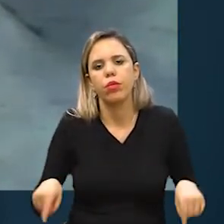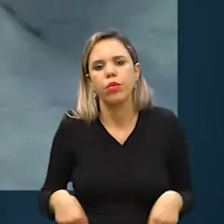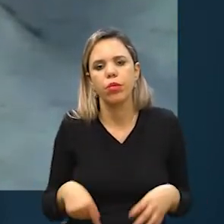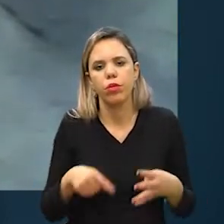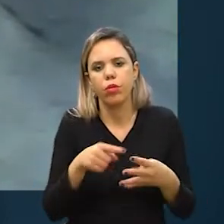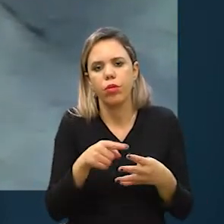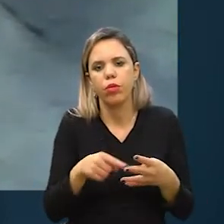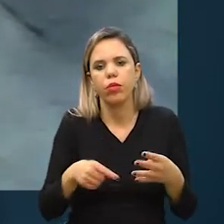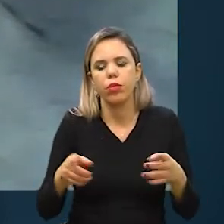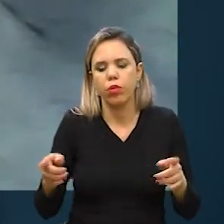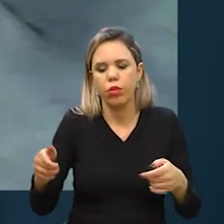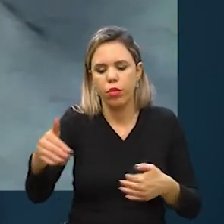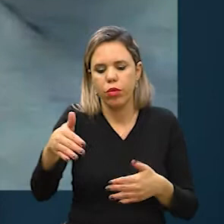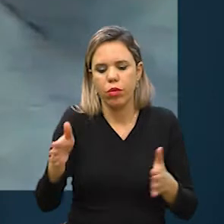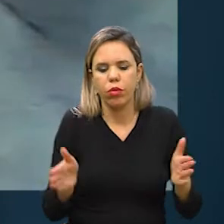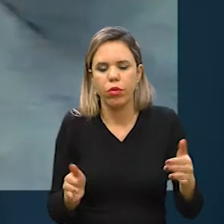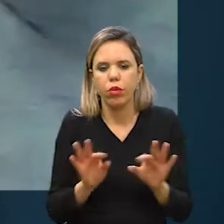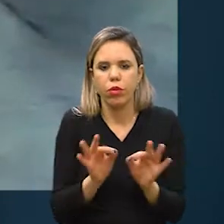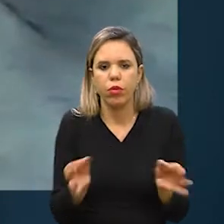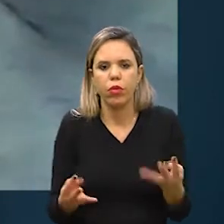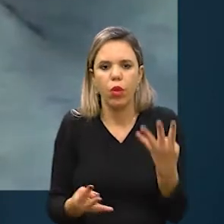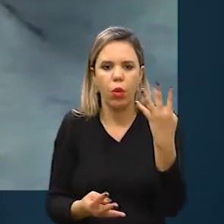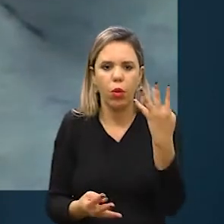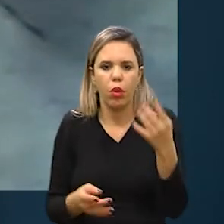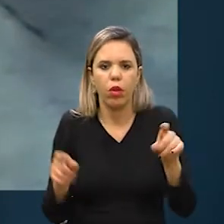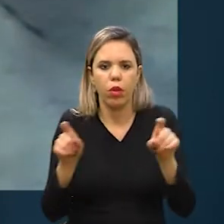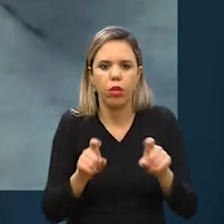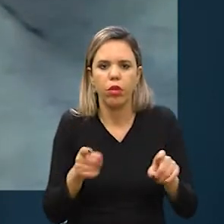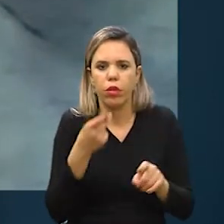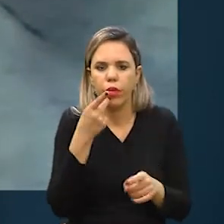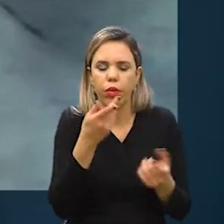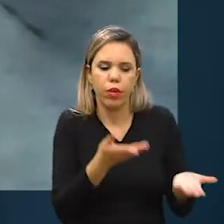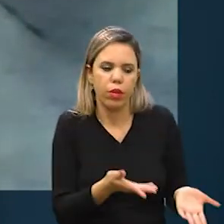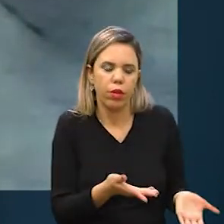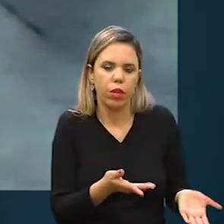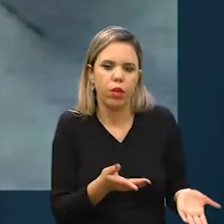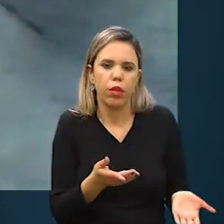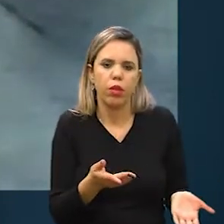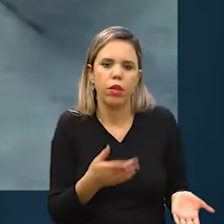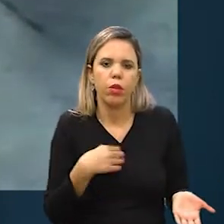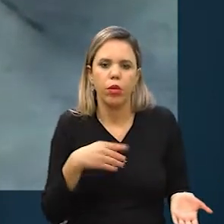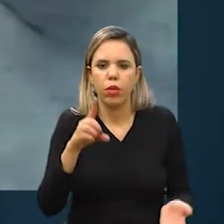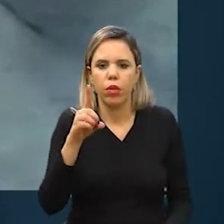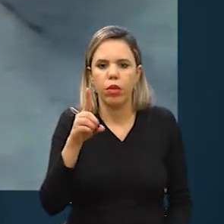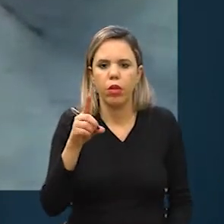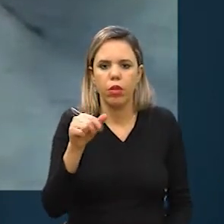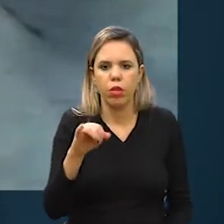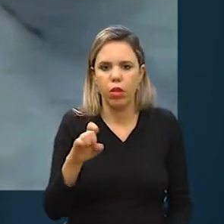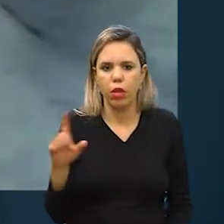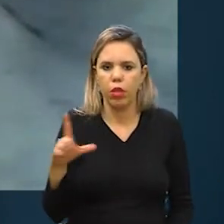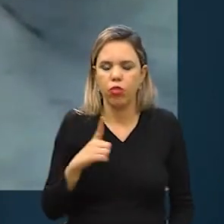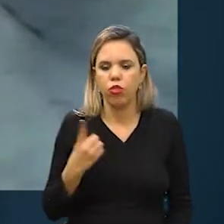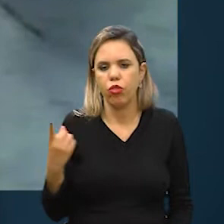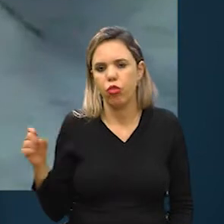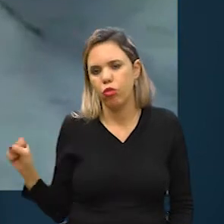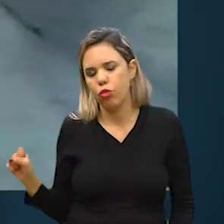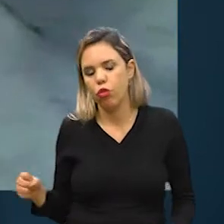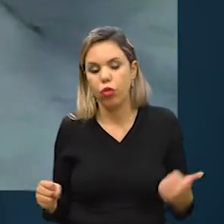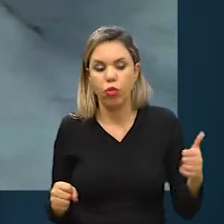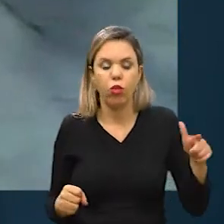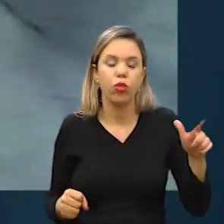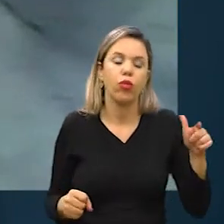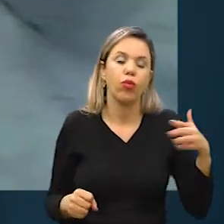de 4x4, coloquei 4 computadores e falei, filho, o Daniel, né, que era época estava com 18 anos, o Felipe